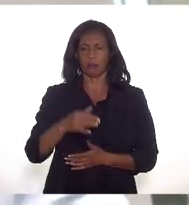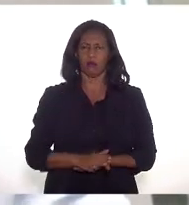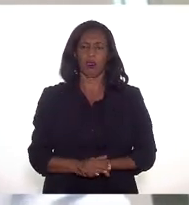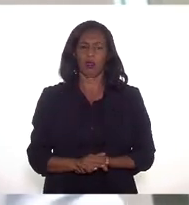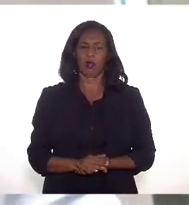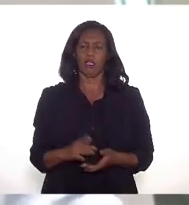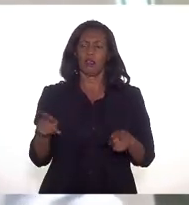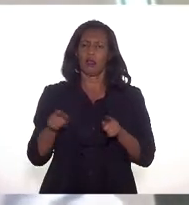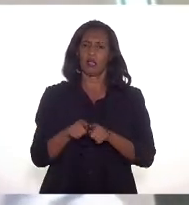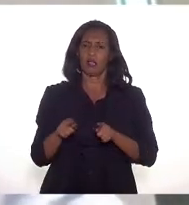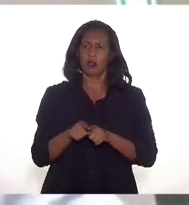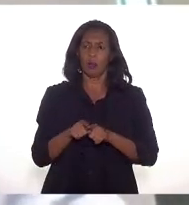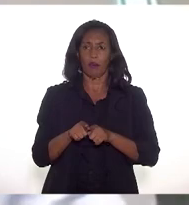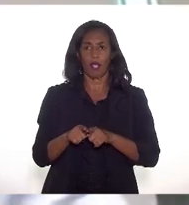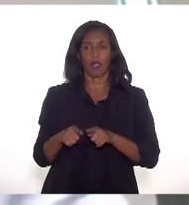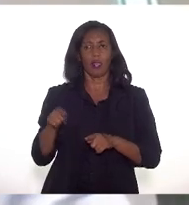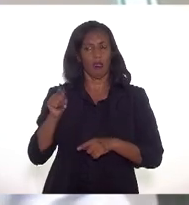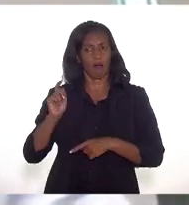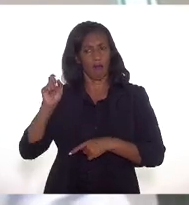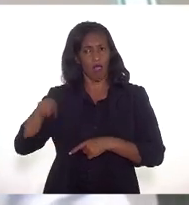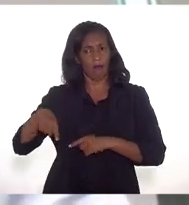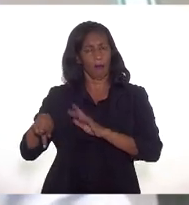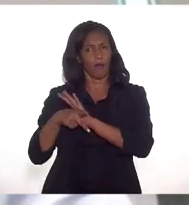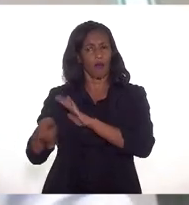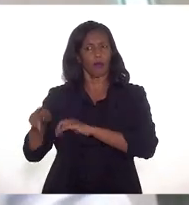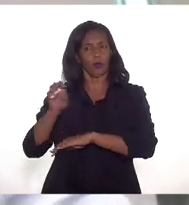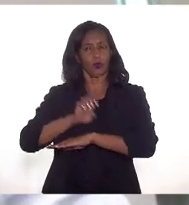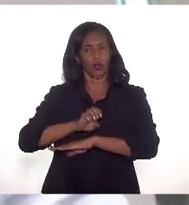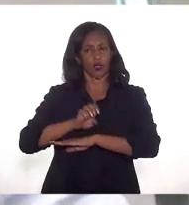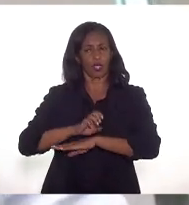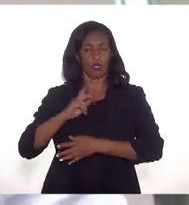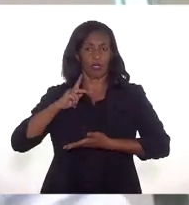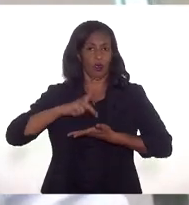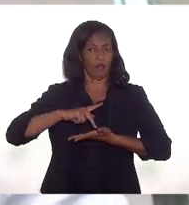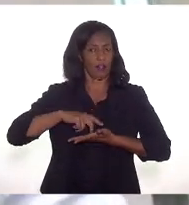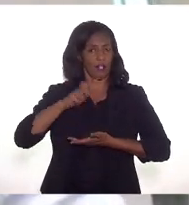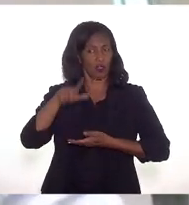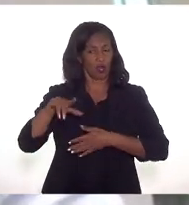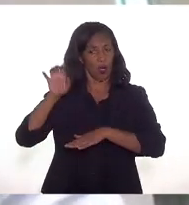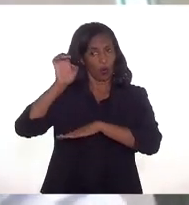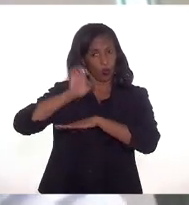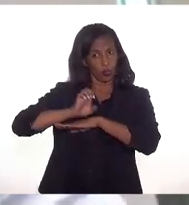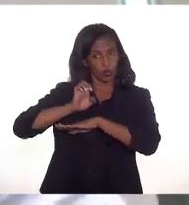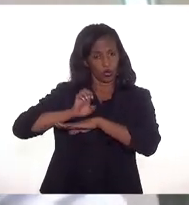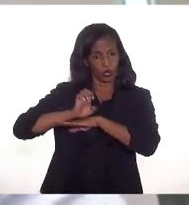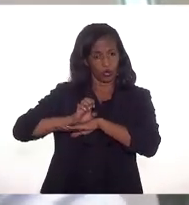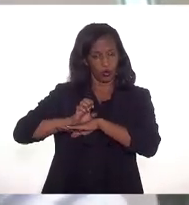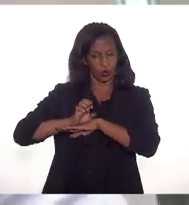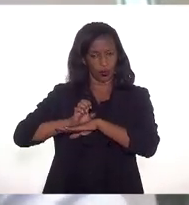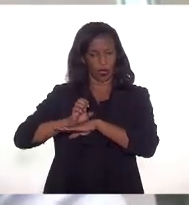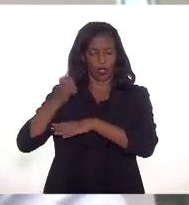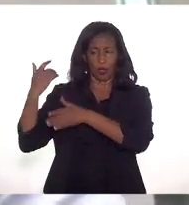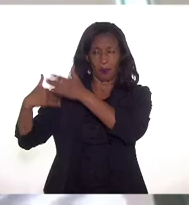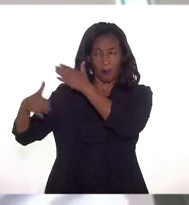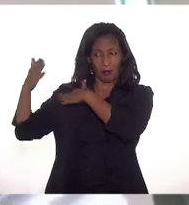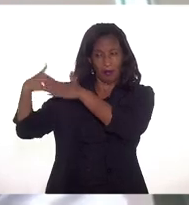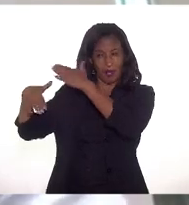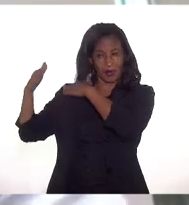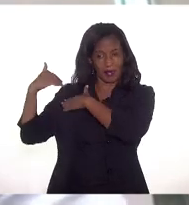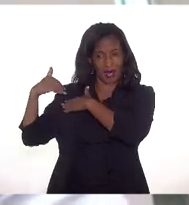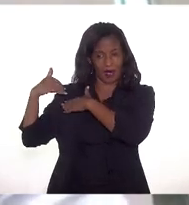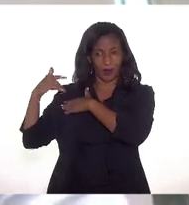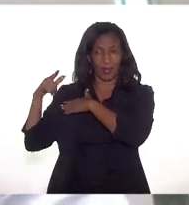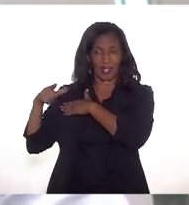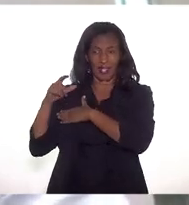até porque isso é um passivo do Estado, e a verdade é, o Estado, no passado, quando no auge da crise, ele se